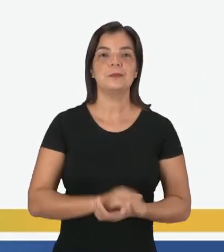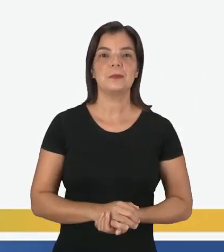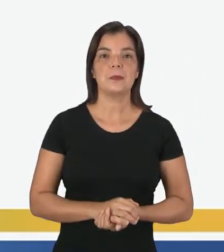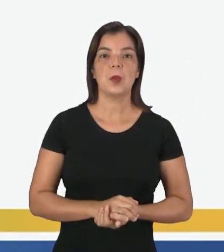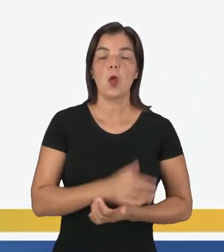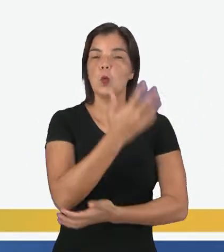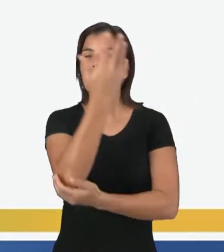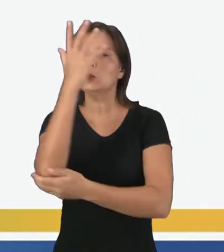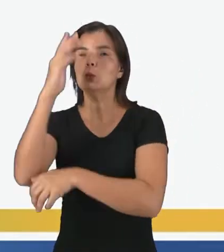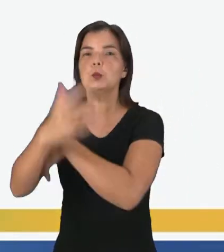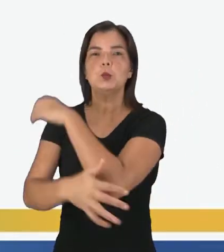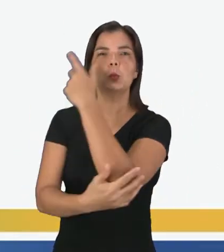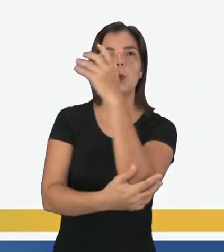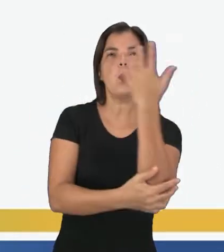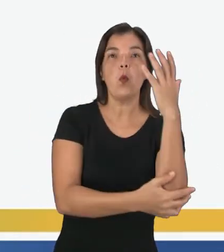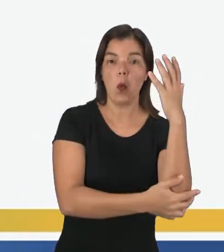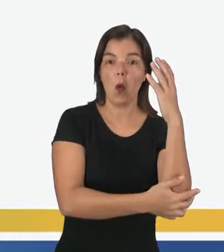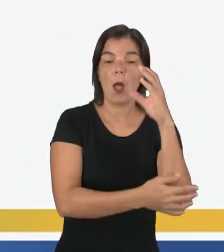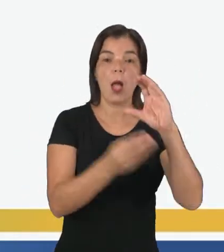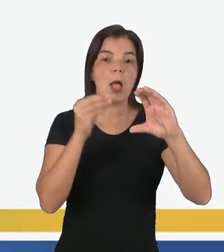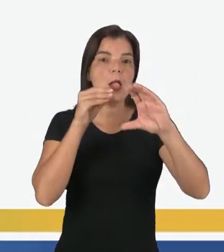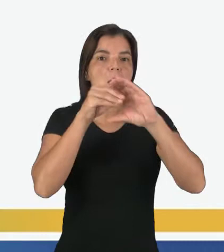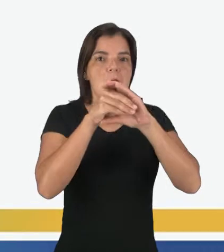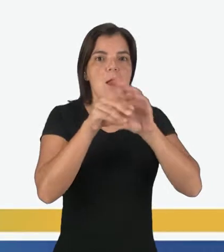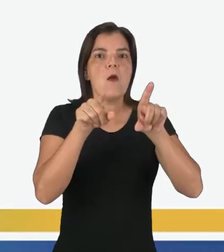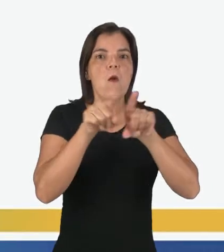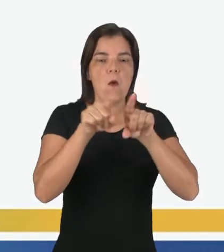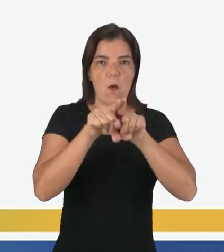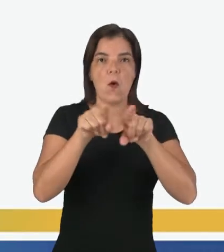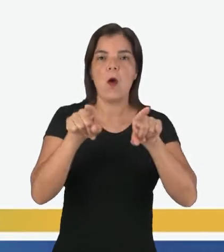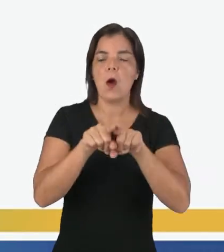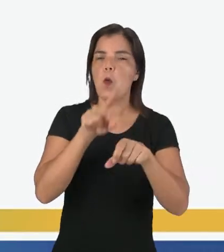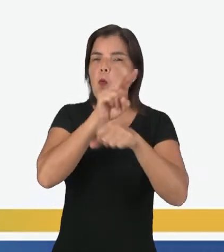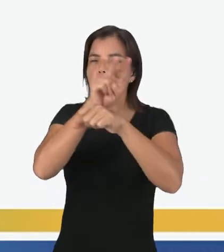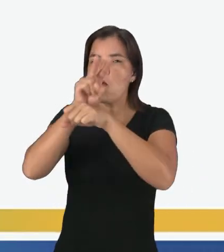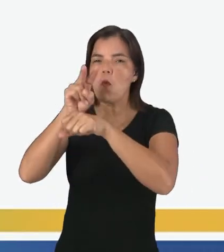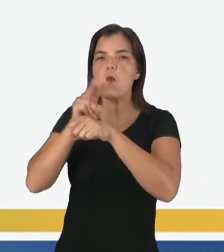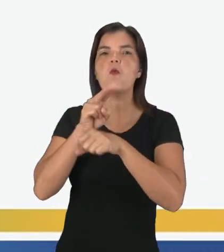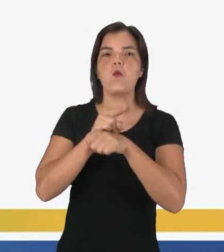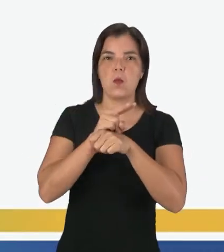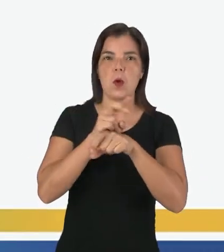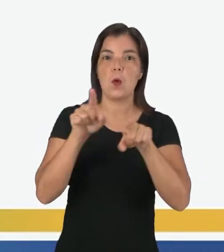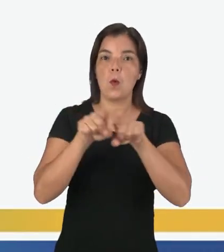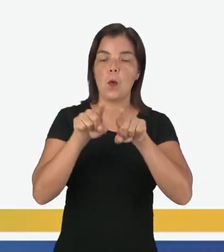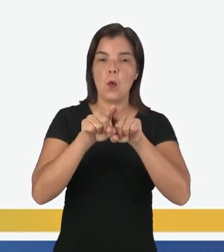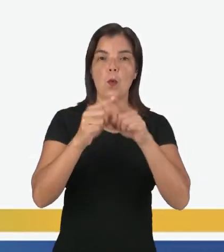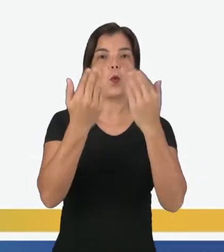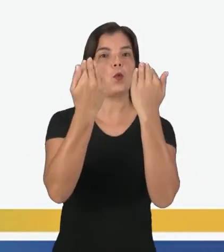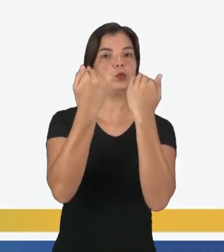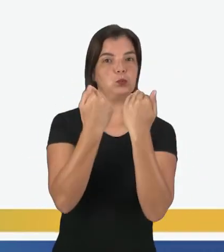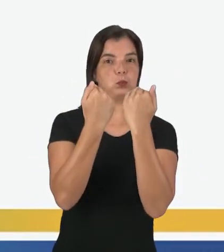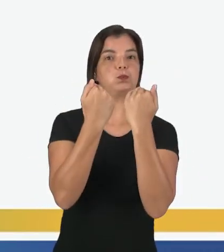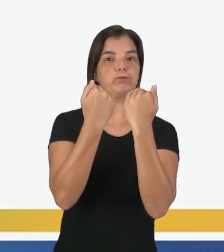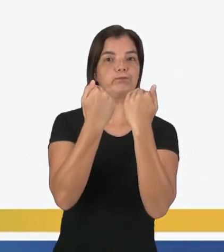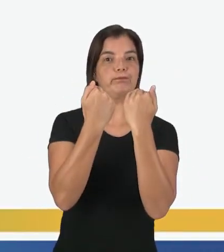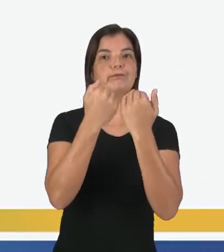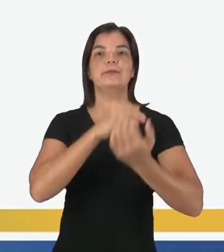No meio da floresta, dentro de uma árvore antiga, mora o guardião da floresta, o Curupira.